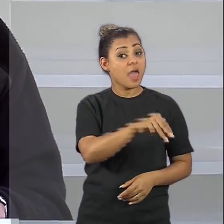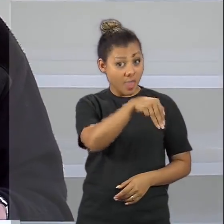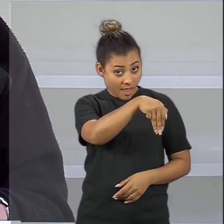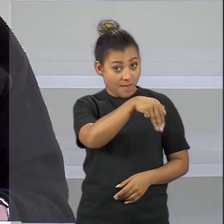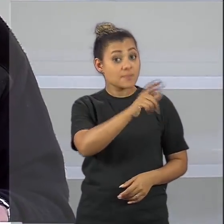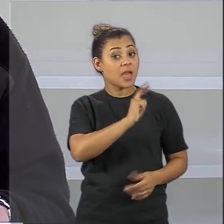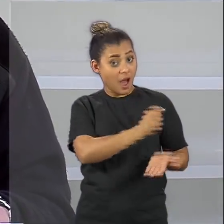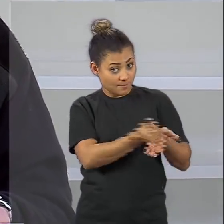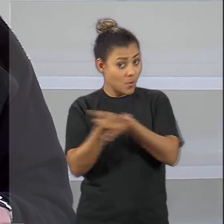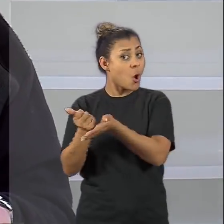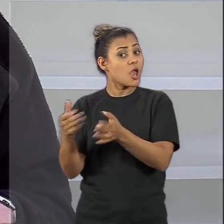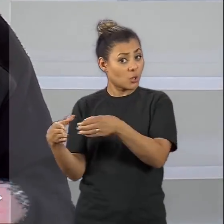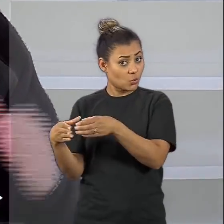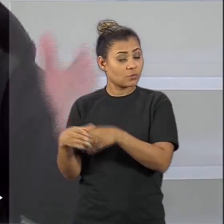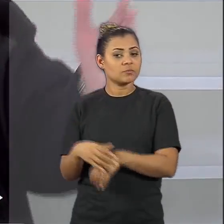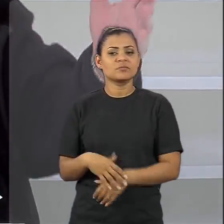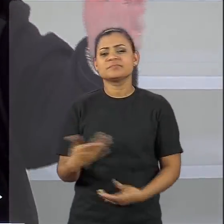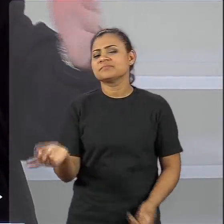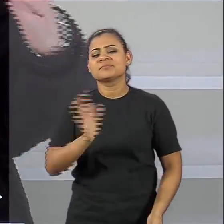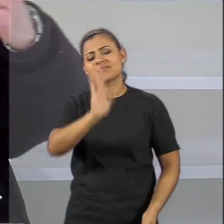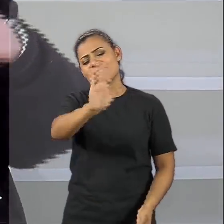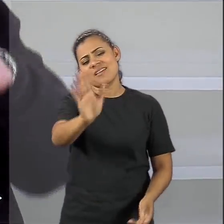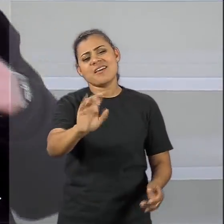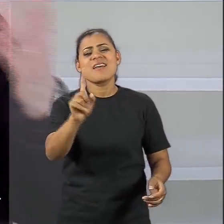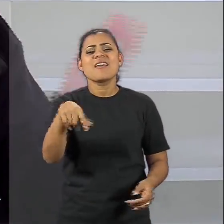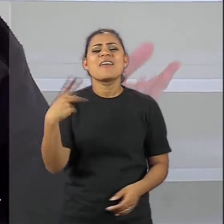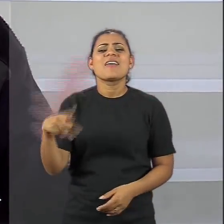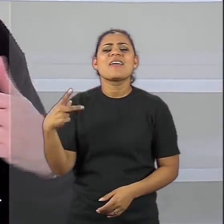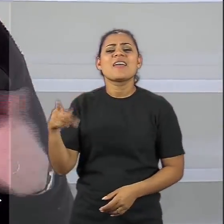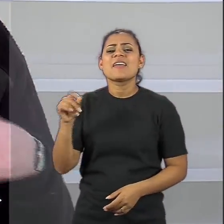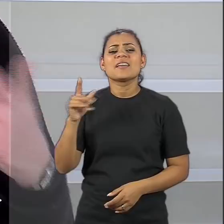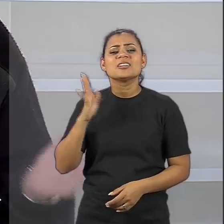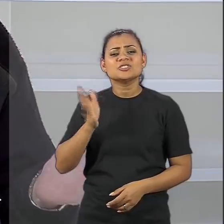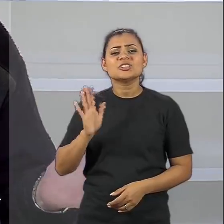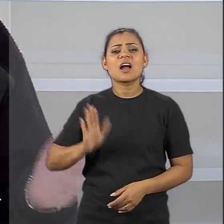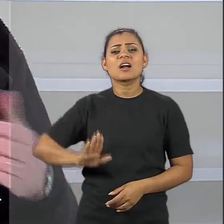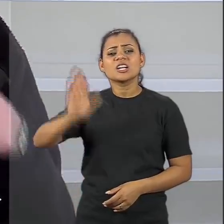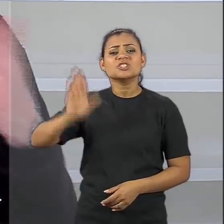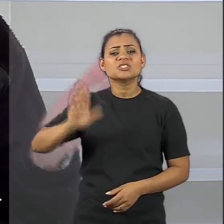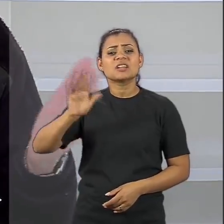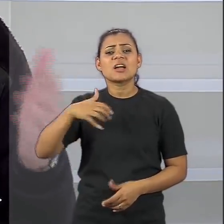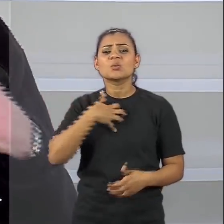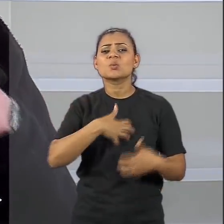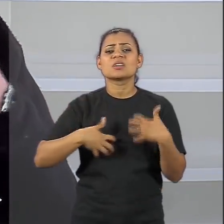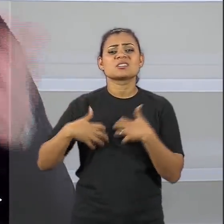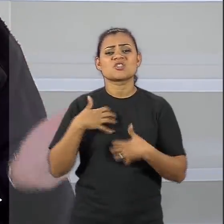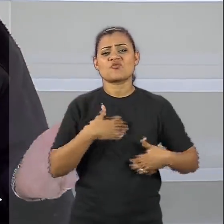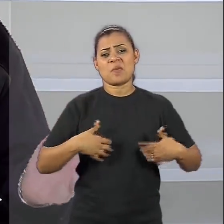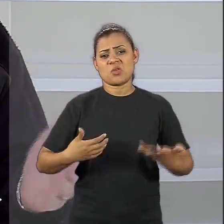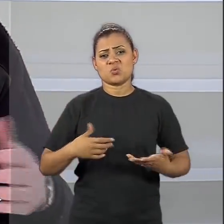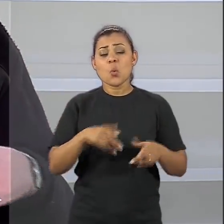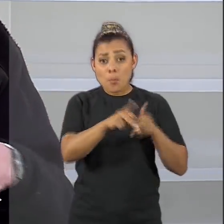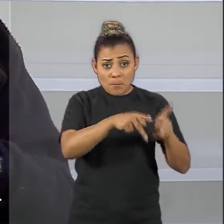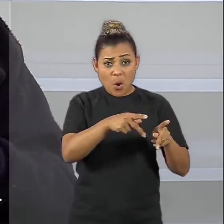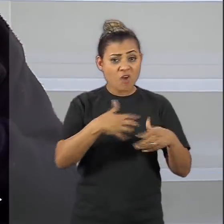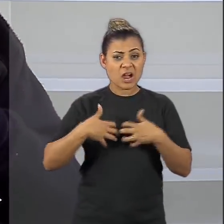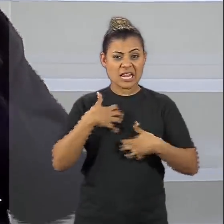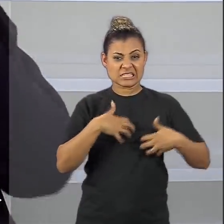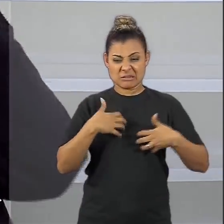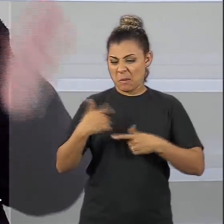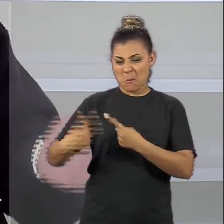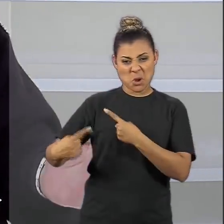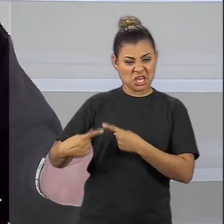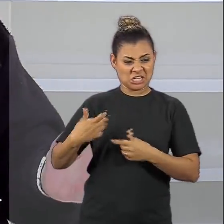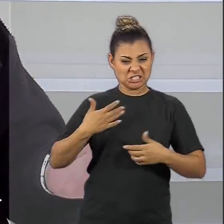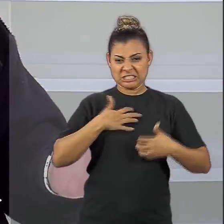militar que vai trazer, não é. Ele é o candidato, o Oscar e o Cláudio já definiram, é o candidato do ressentimento, é outra coisa. Não vai trazer as Forças Armadas. A